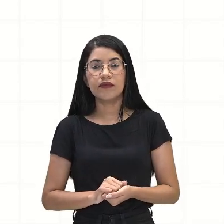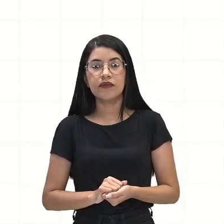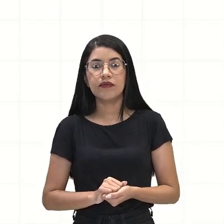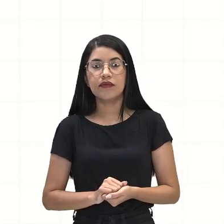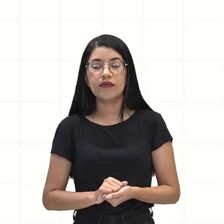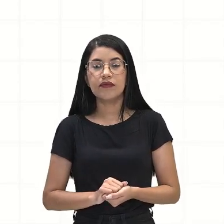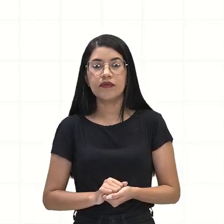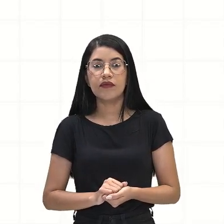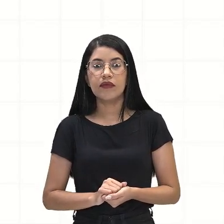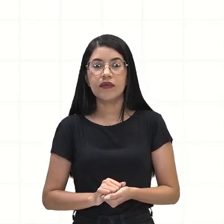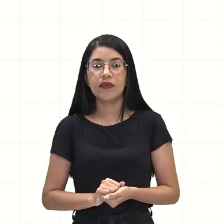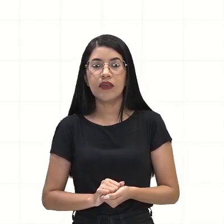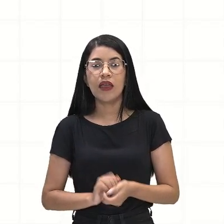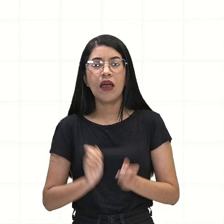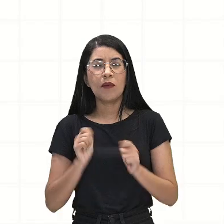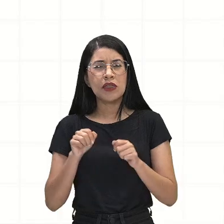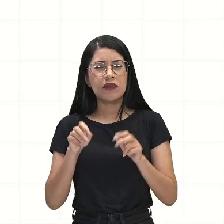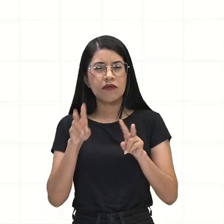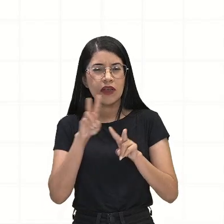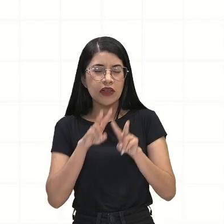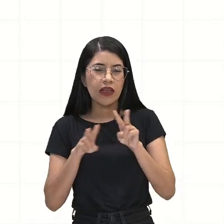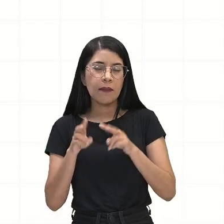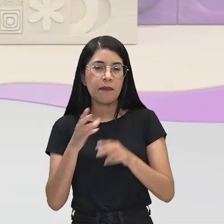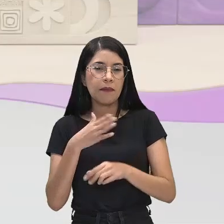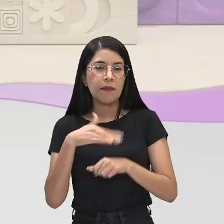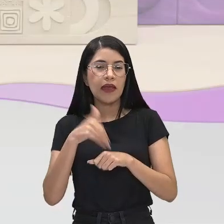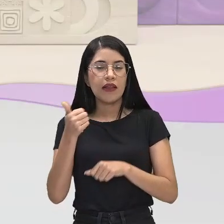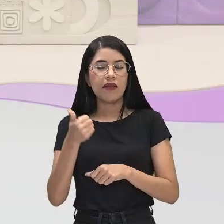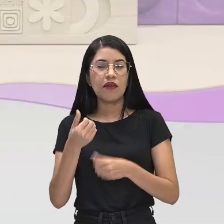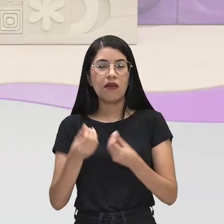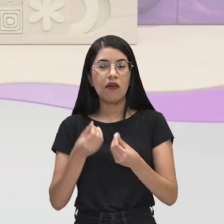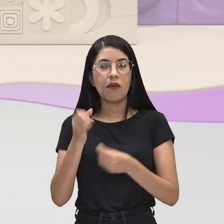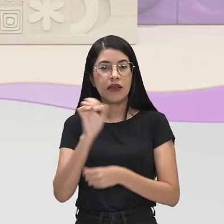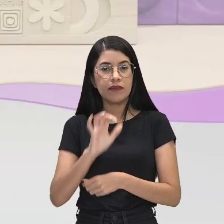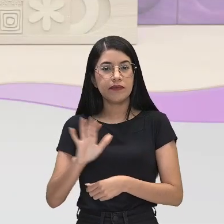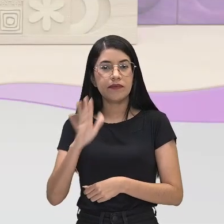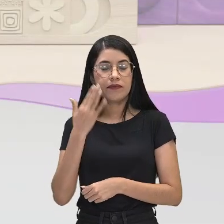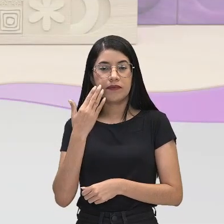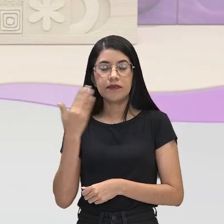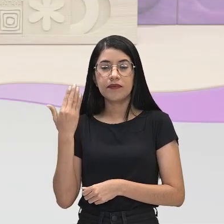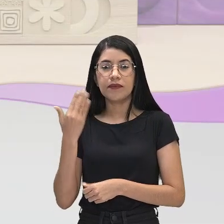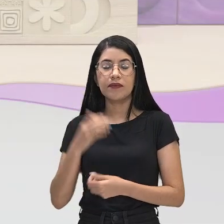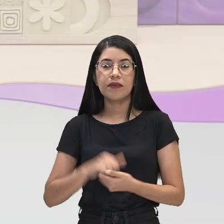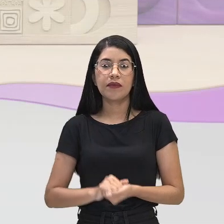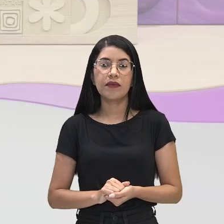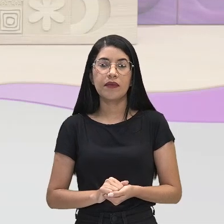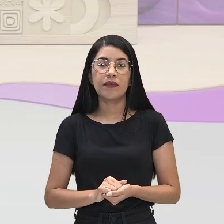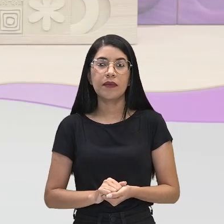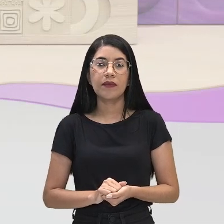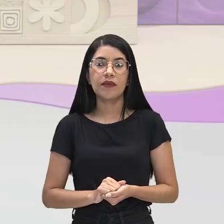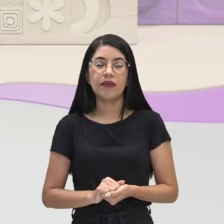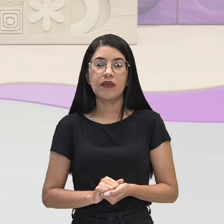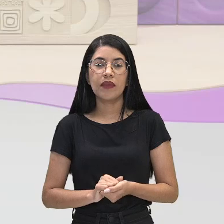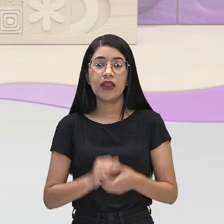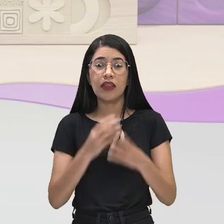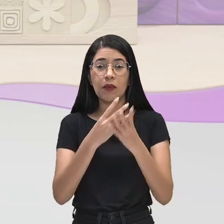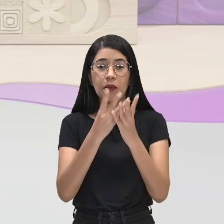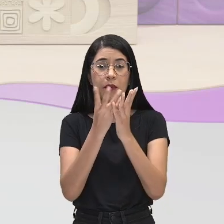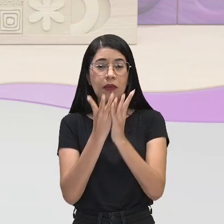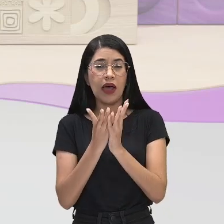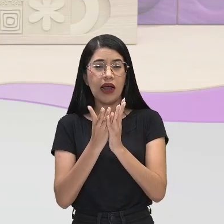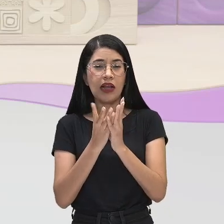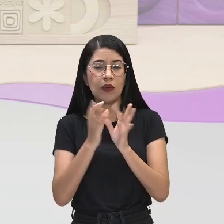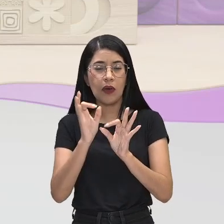E para visualizar em imagem aí, a resolução dessa questão, a gente tem aqui, ó, um baralho, tá